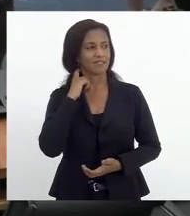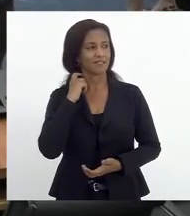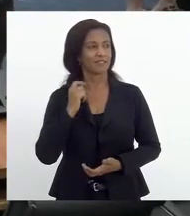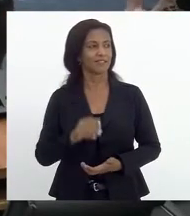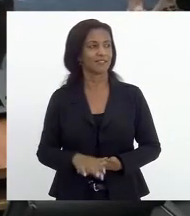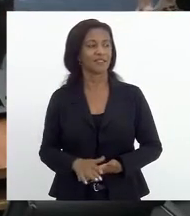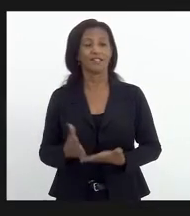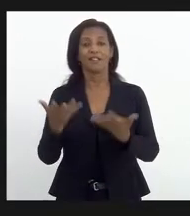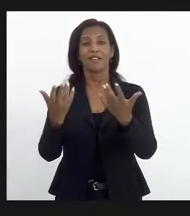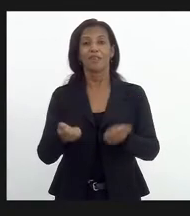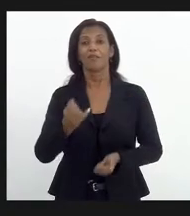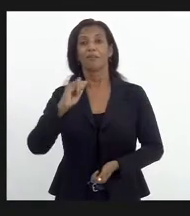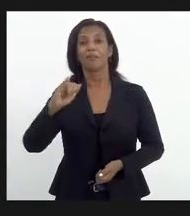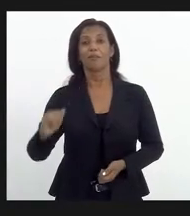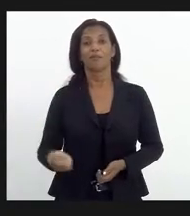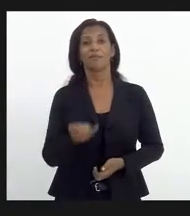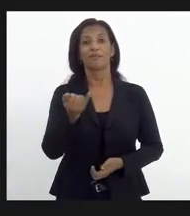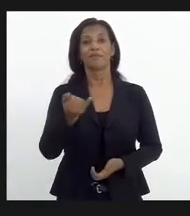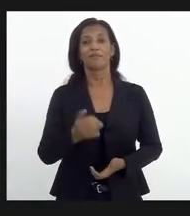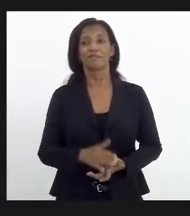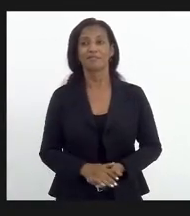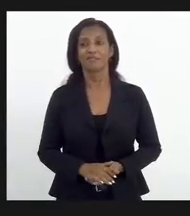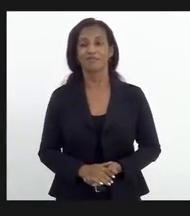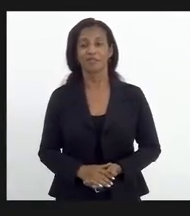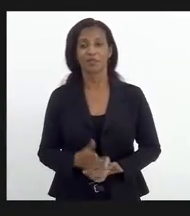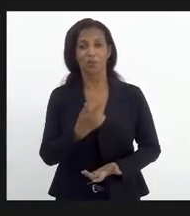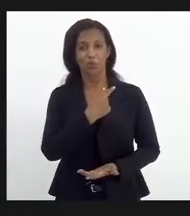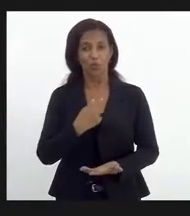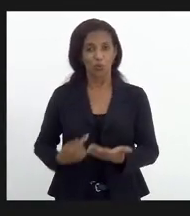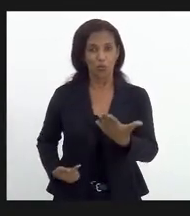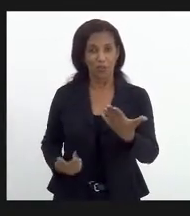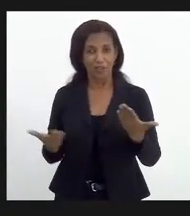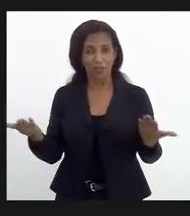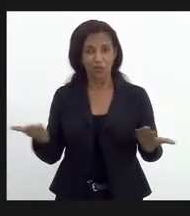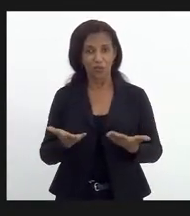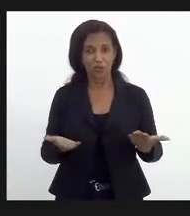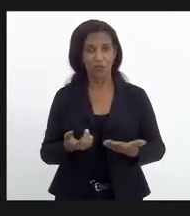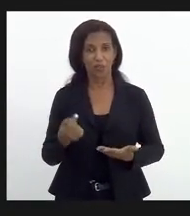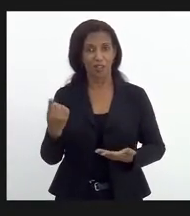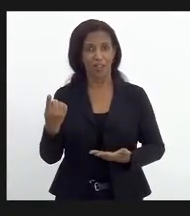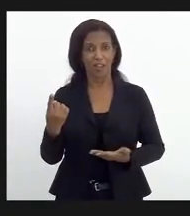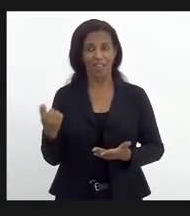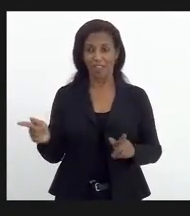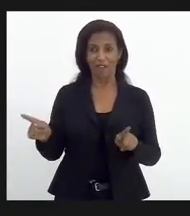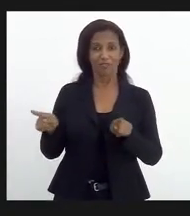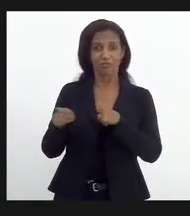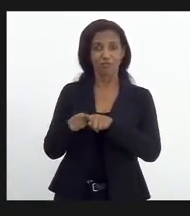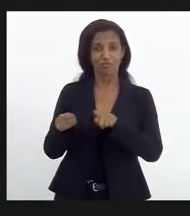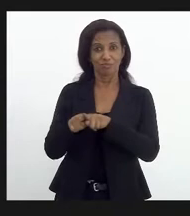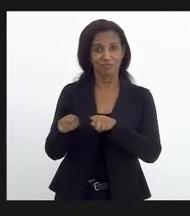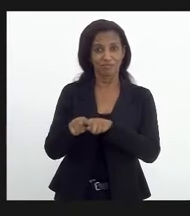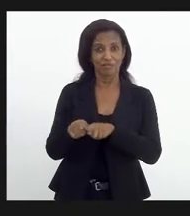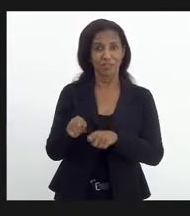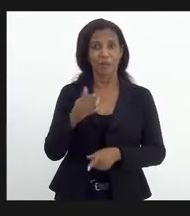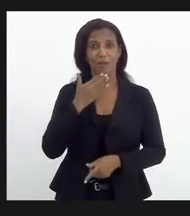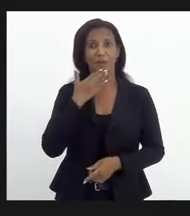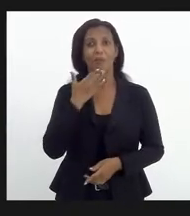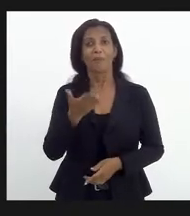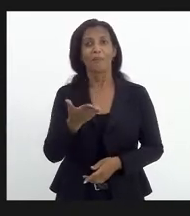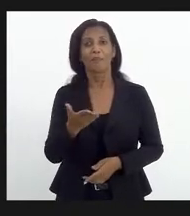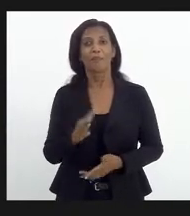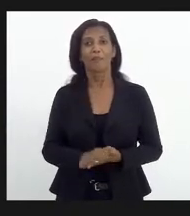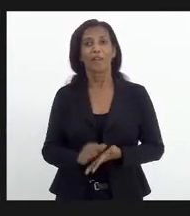Vamos aproveitar a oportunidade que o governador hoje é um dos pares para pedir um